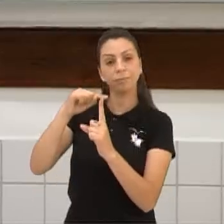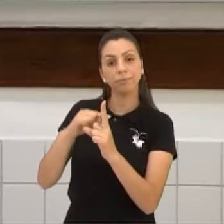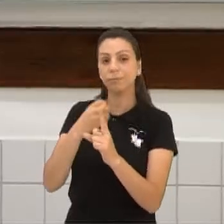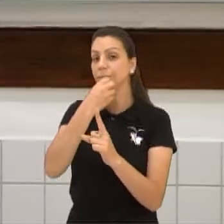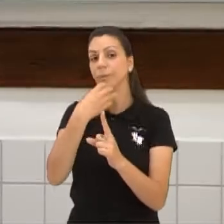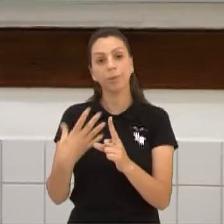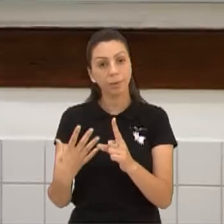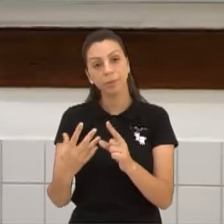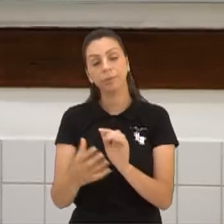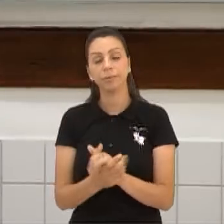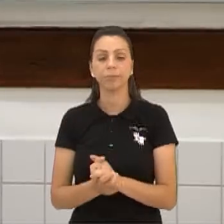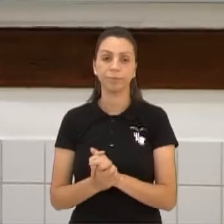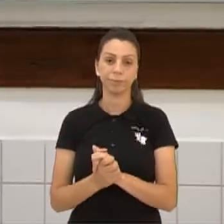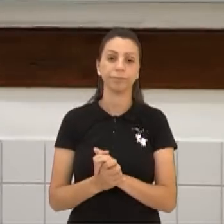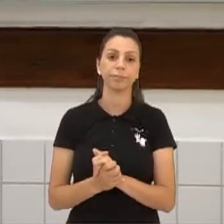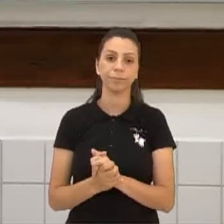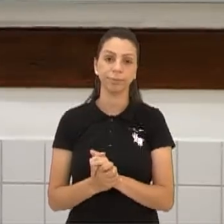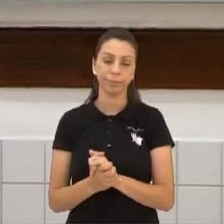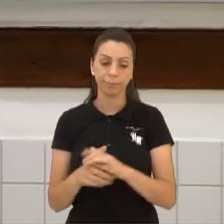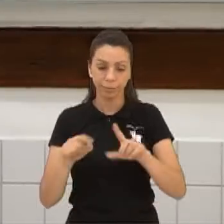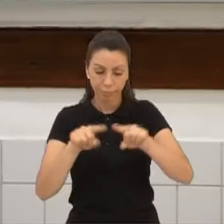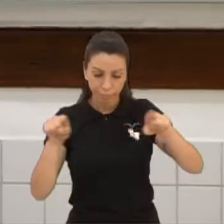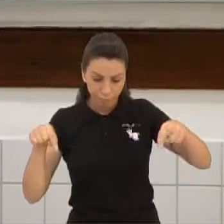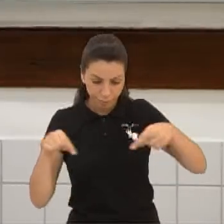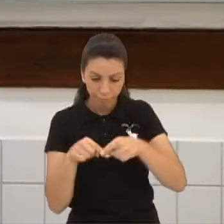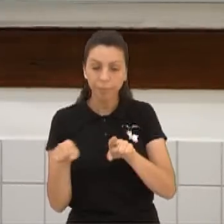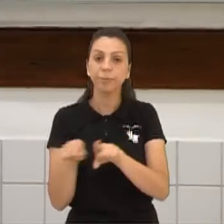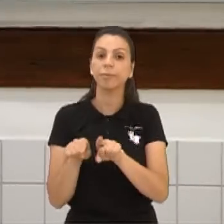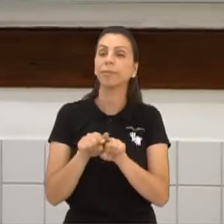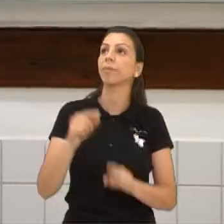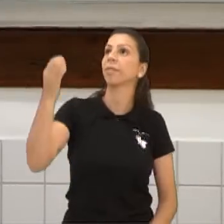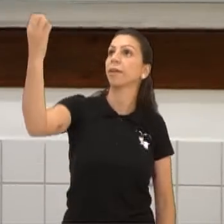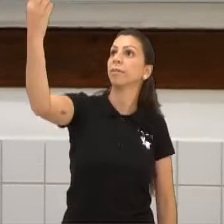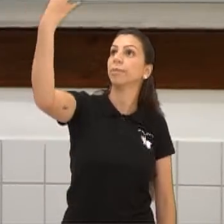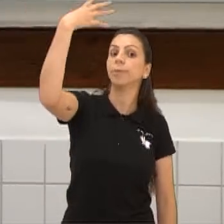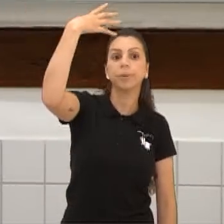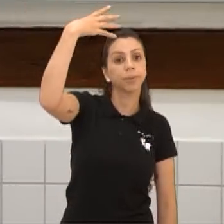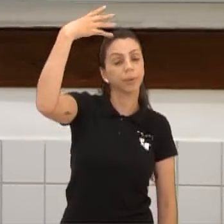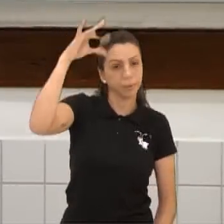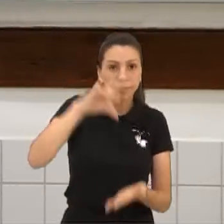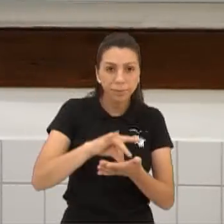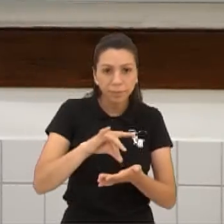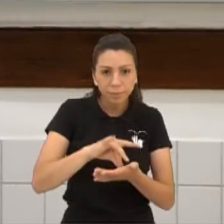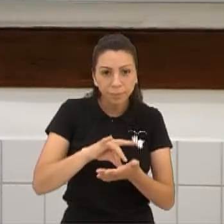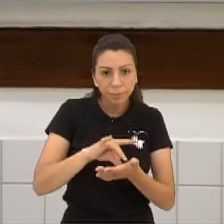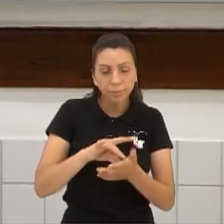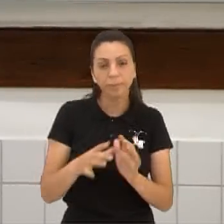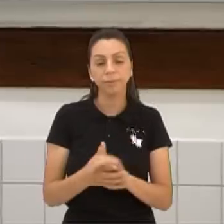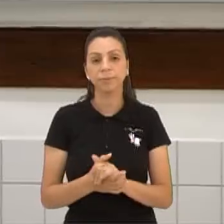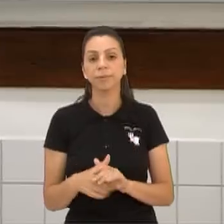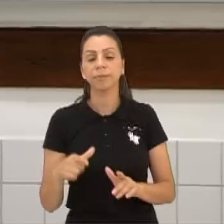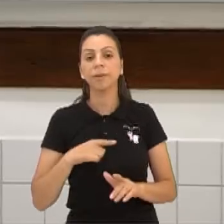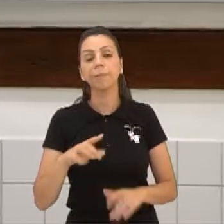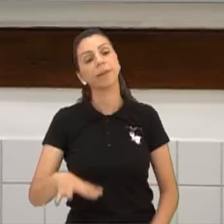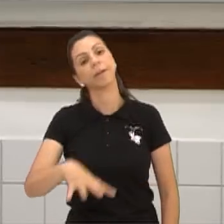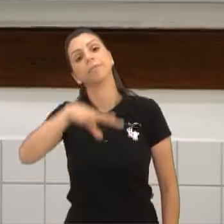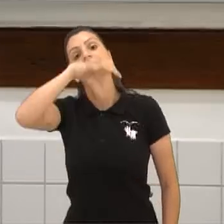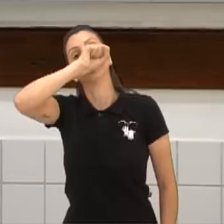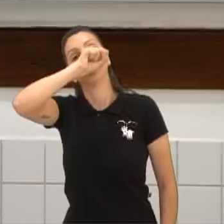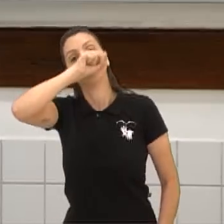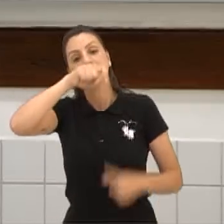estariam lá. Na sala de aula, nós também temos a luz. Não é verdade? Na sala de aula, nós temos o gás